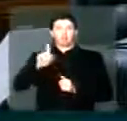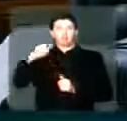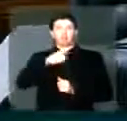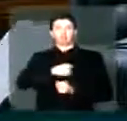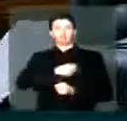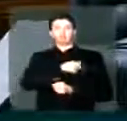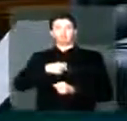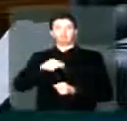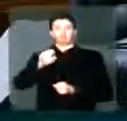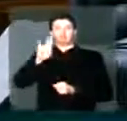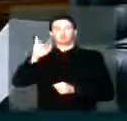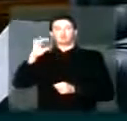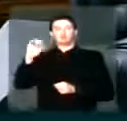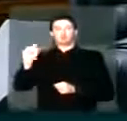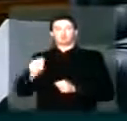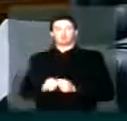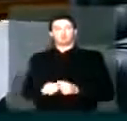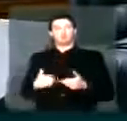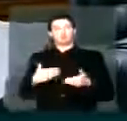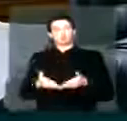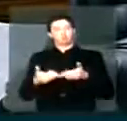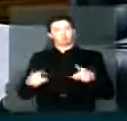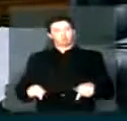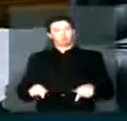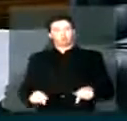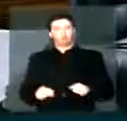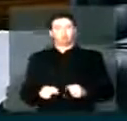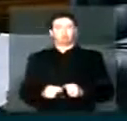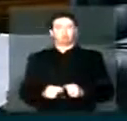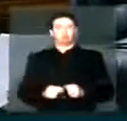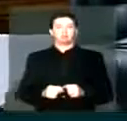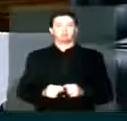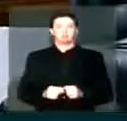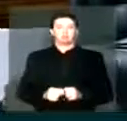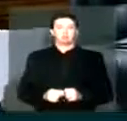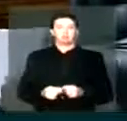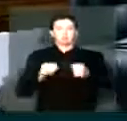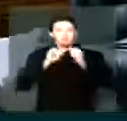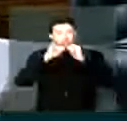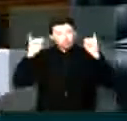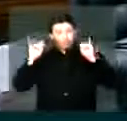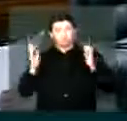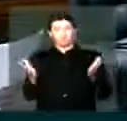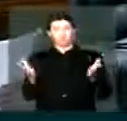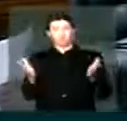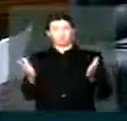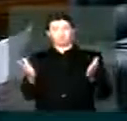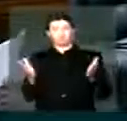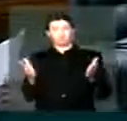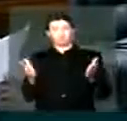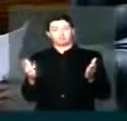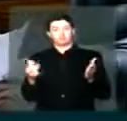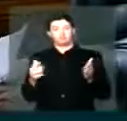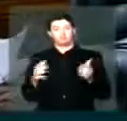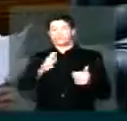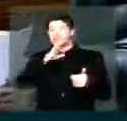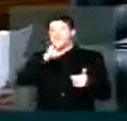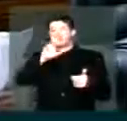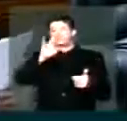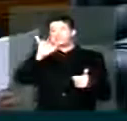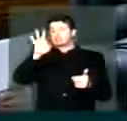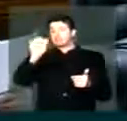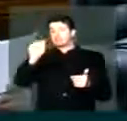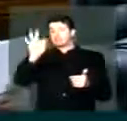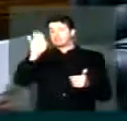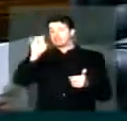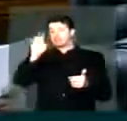Suíça. Nós estamos pedindo aqui dessa tribuna, senhor presidente, que sejam divulgados, né, pela Receita Federal do